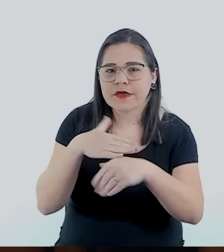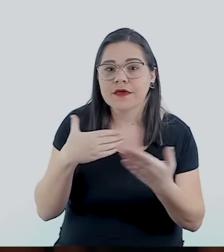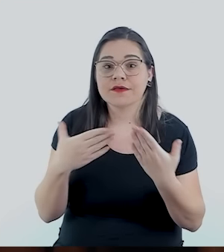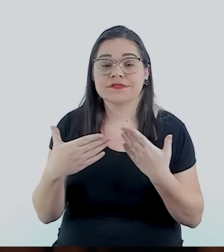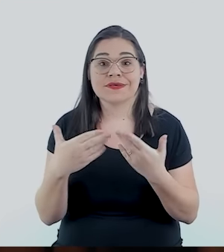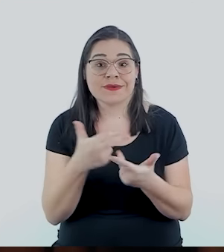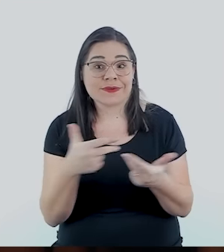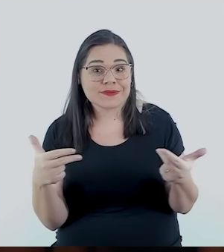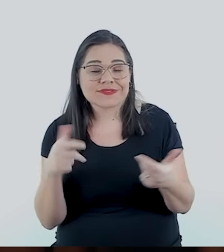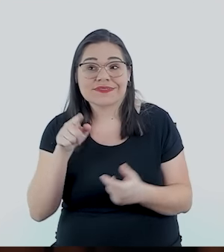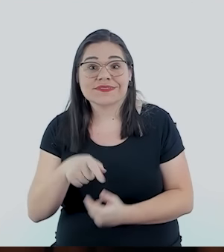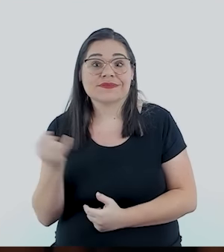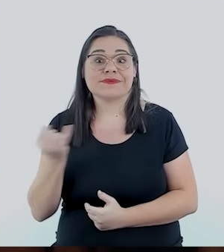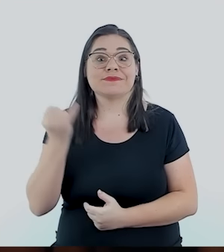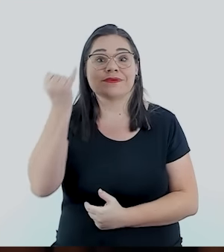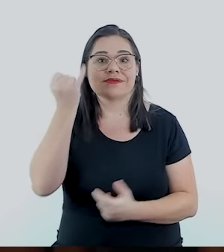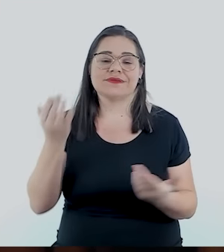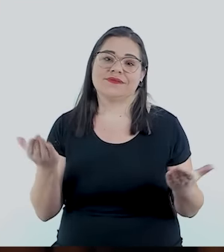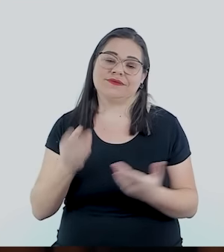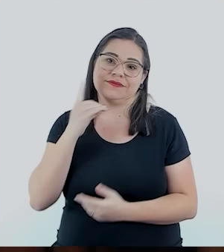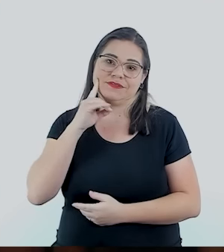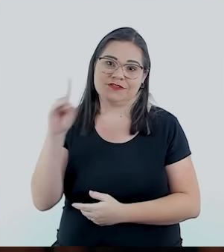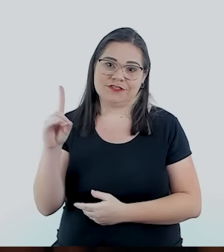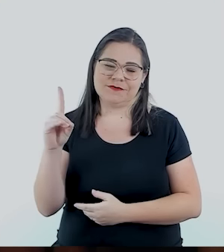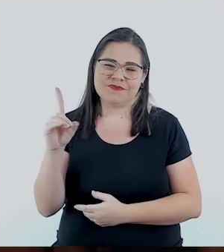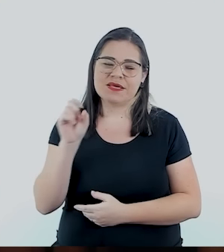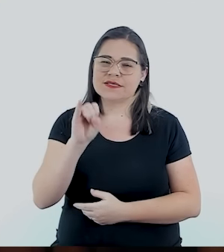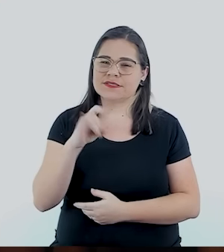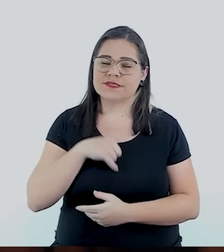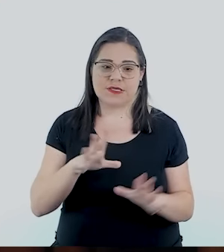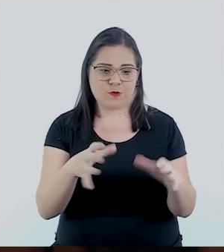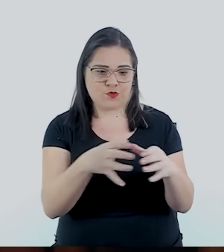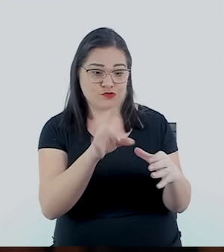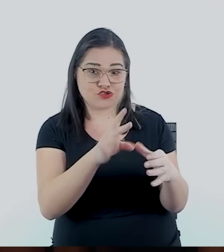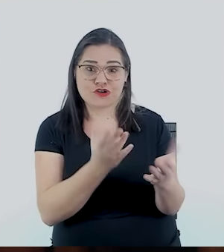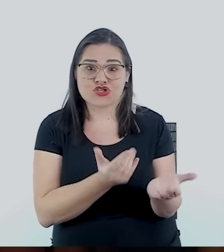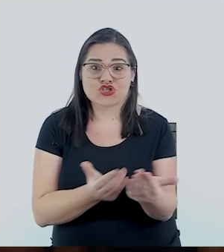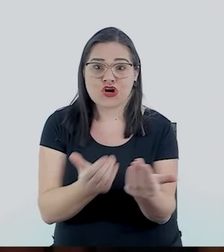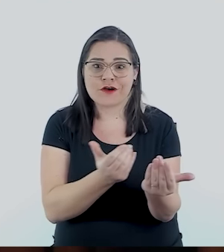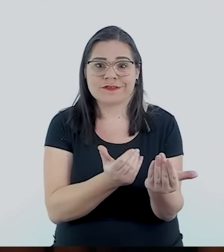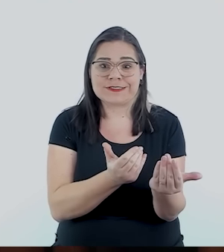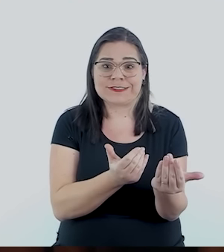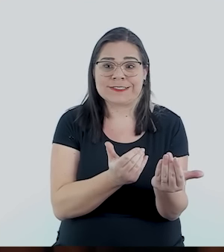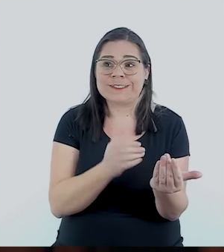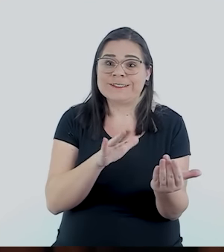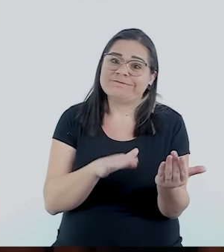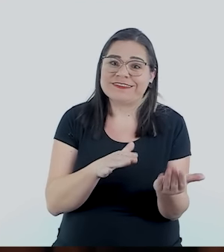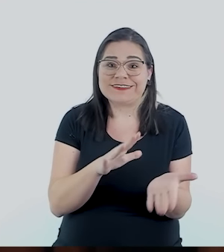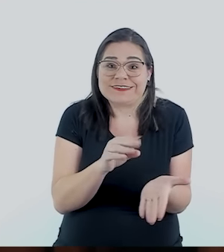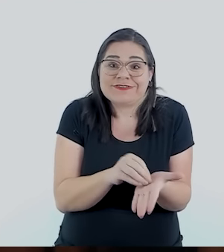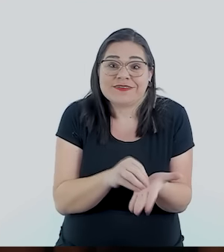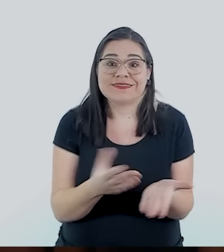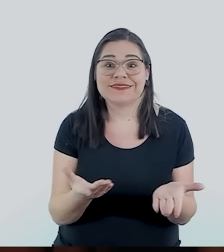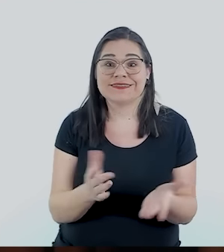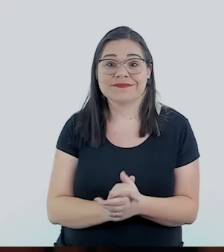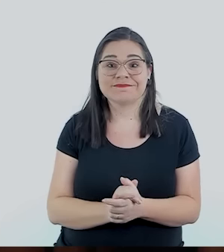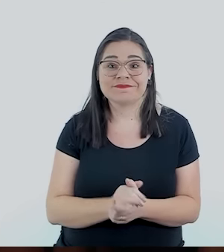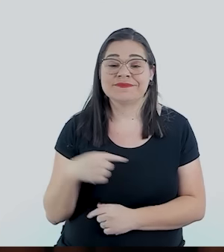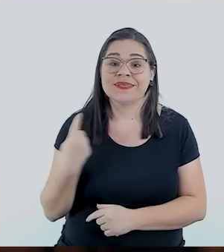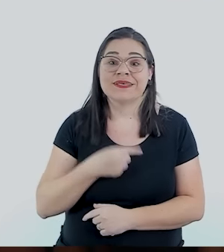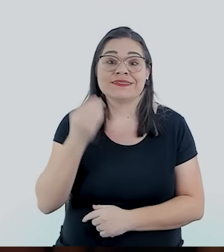que são coisas fundamentais hoje em dia e que se você tem uma equipe só de jovem né talvez você não vai ter tanto isso então a gente